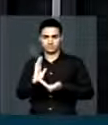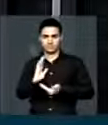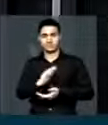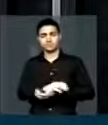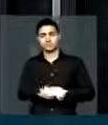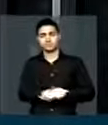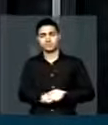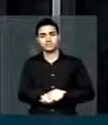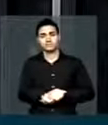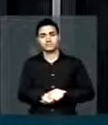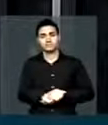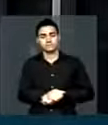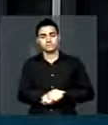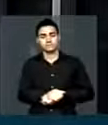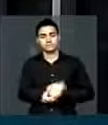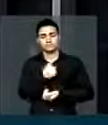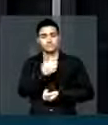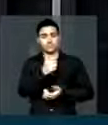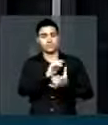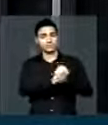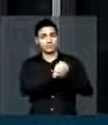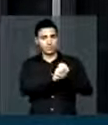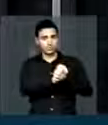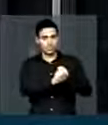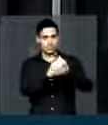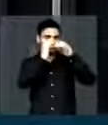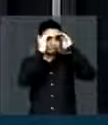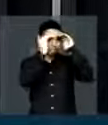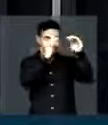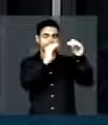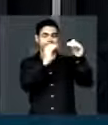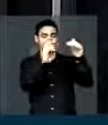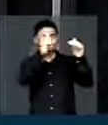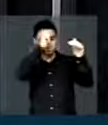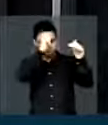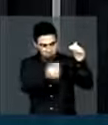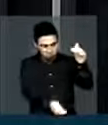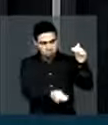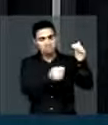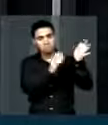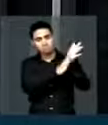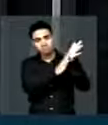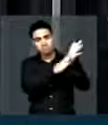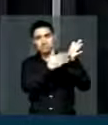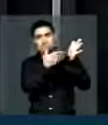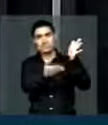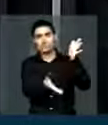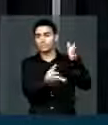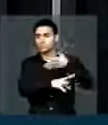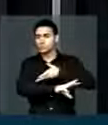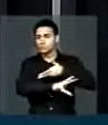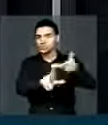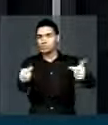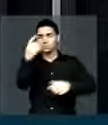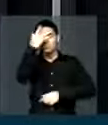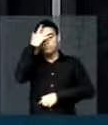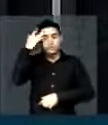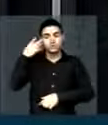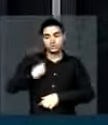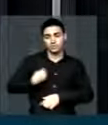Deputados, um cumprimento muito respeitoso e reconhecido a todos os